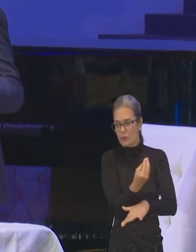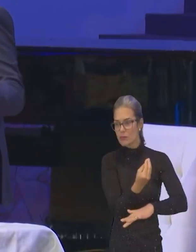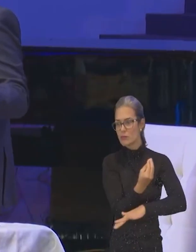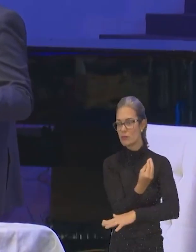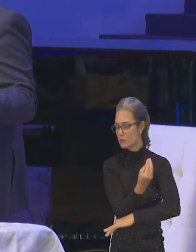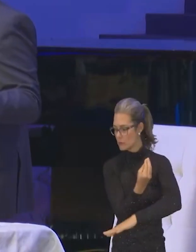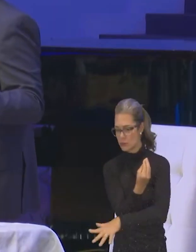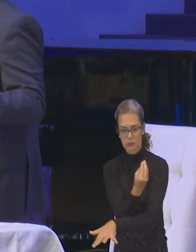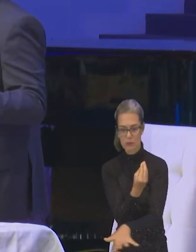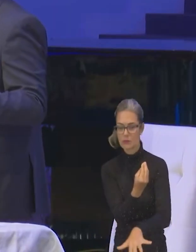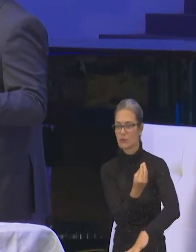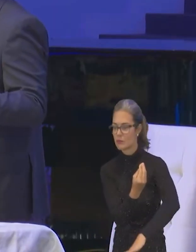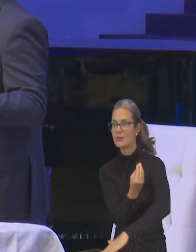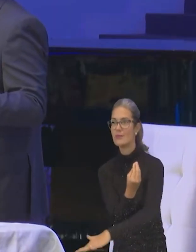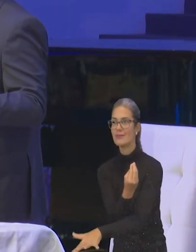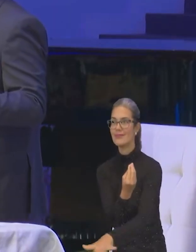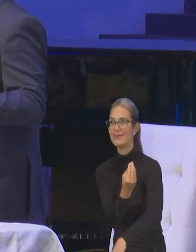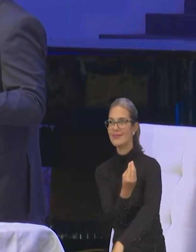deles.